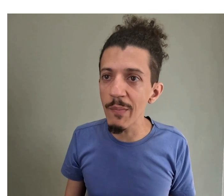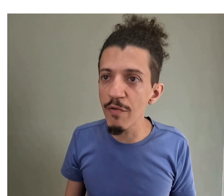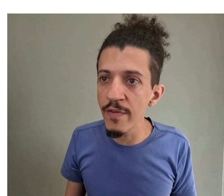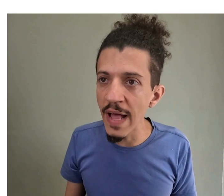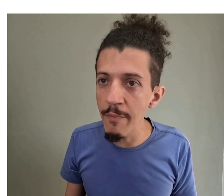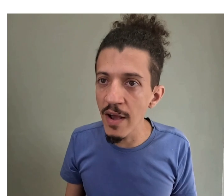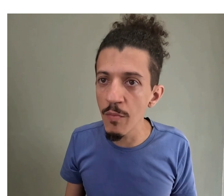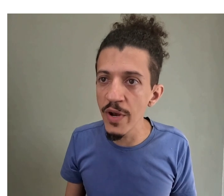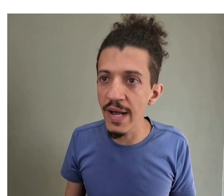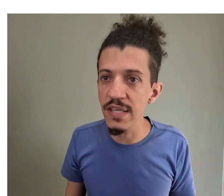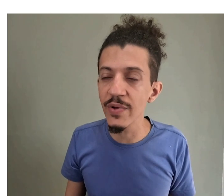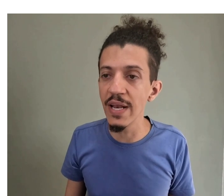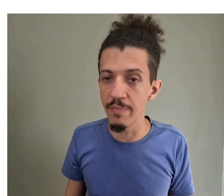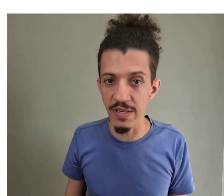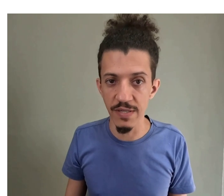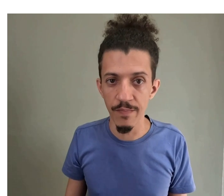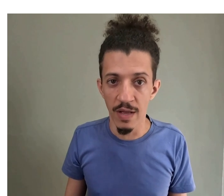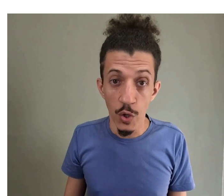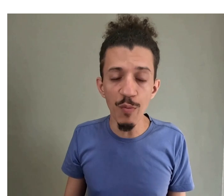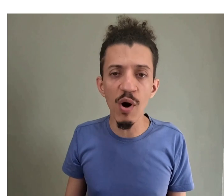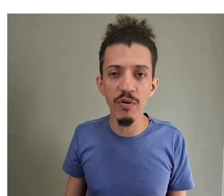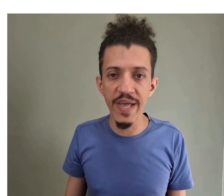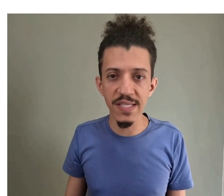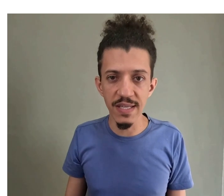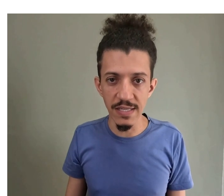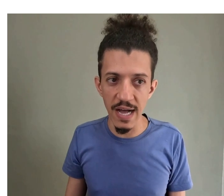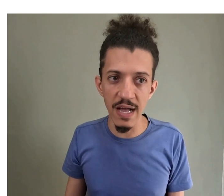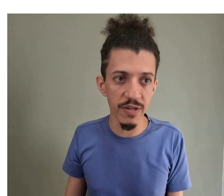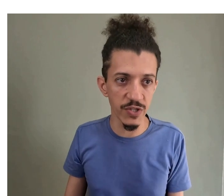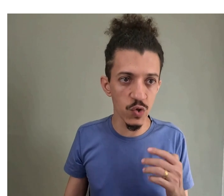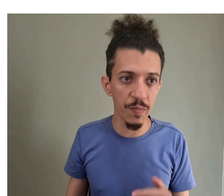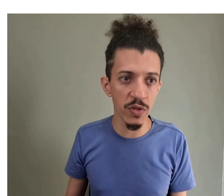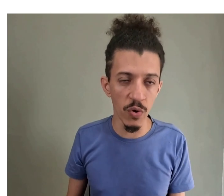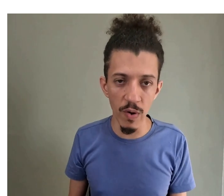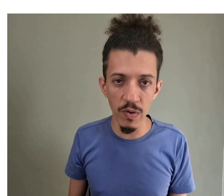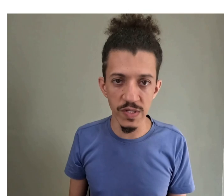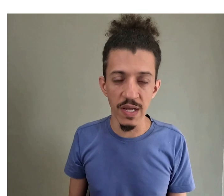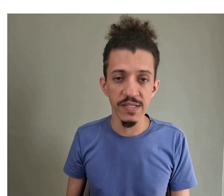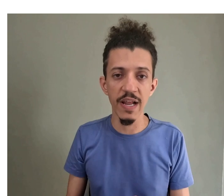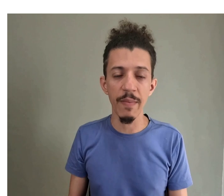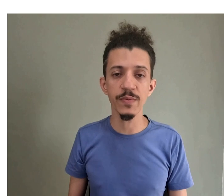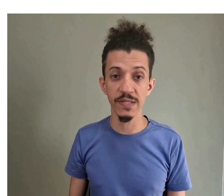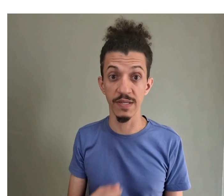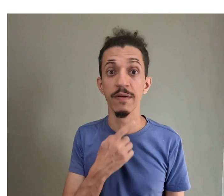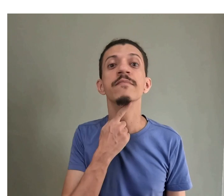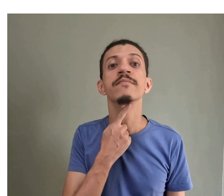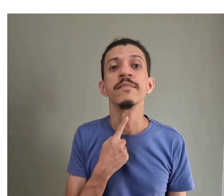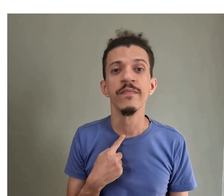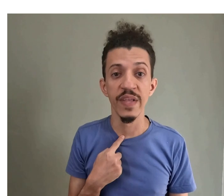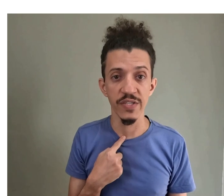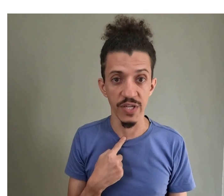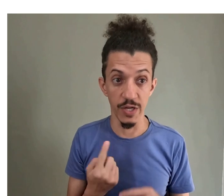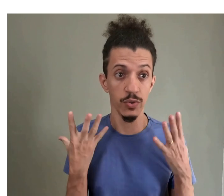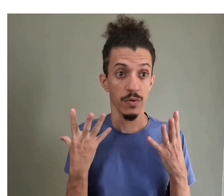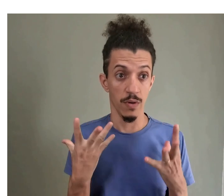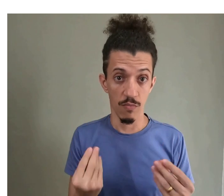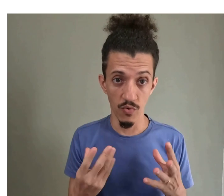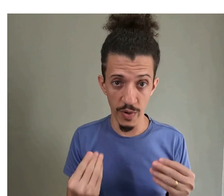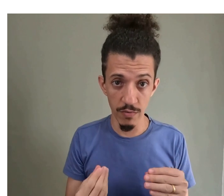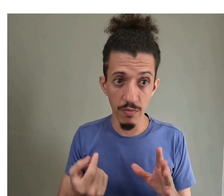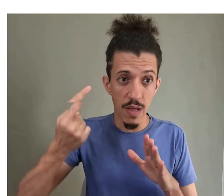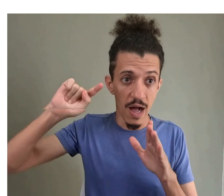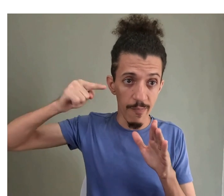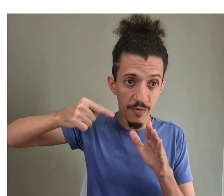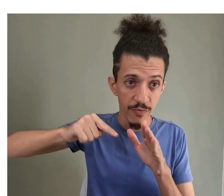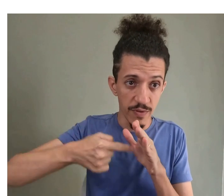muito aprofundar minha comunicação em Libras. No português sinalizado, que a gente comentou antes, seria mais ou menos assim. Desejo